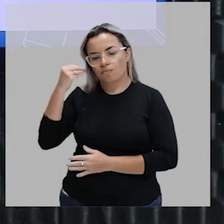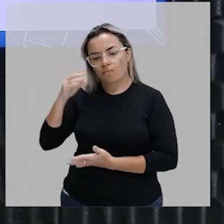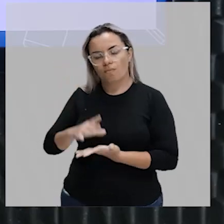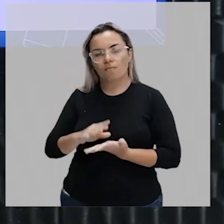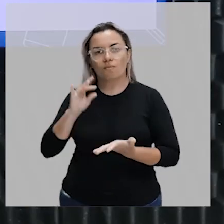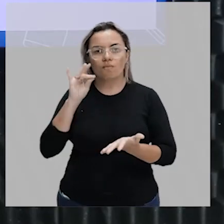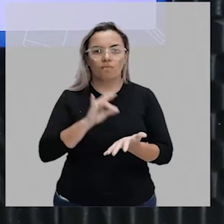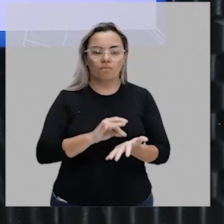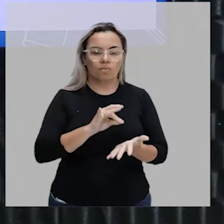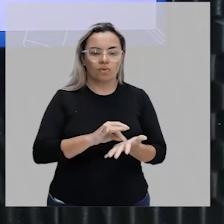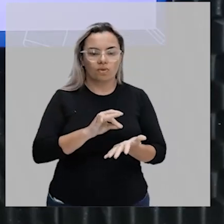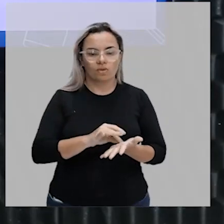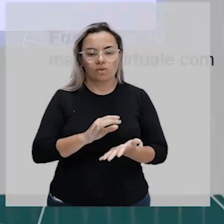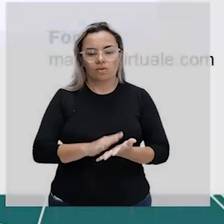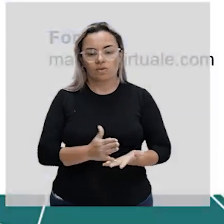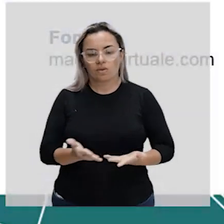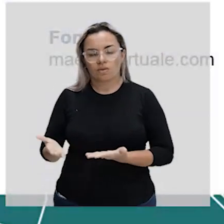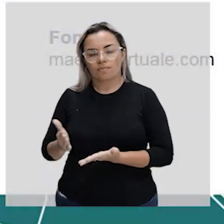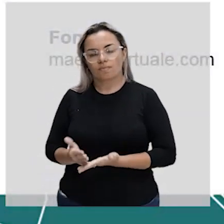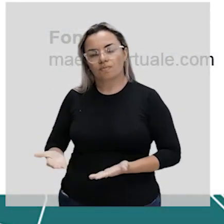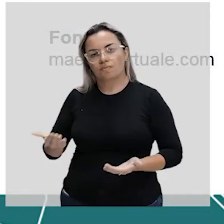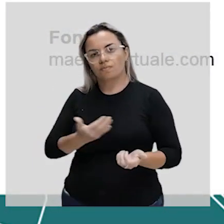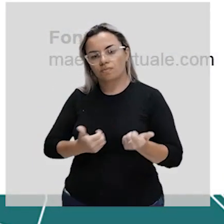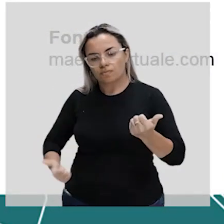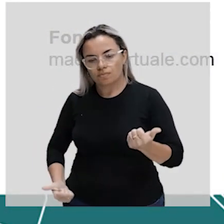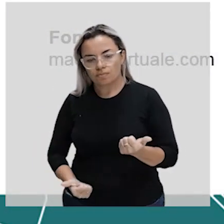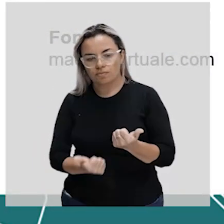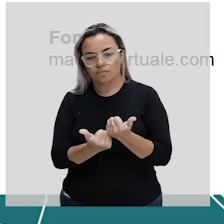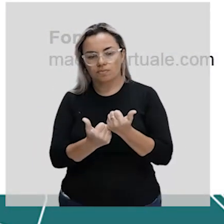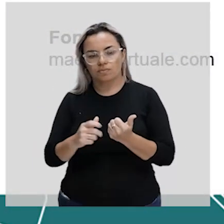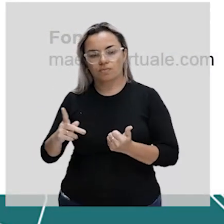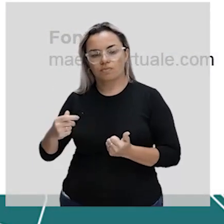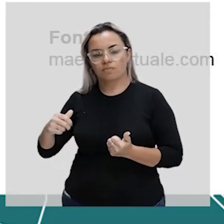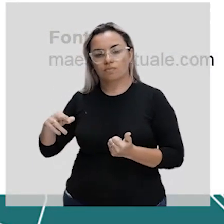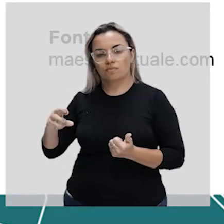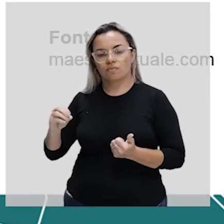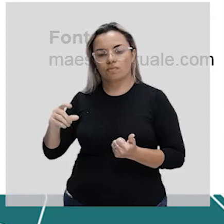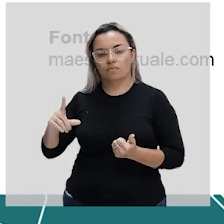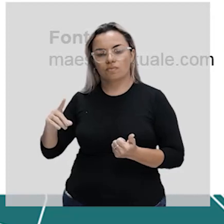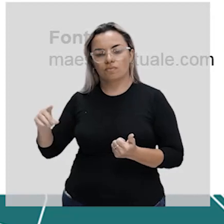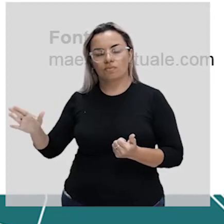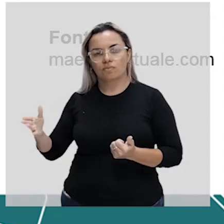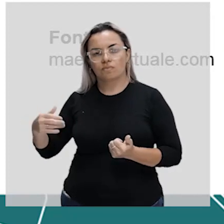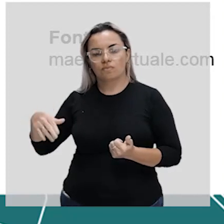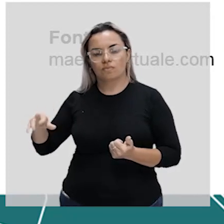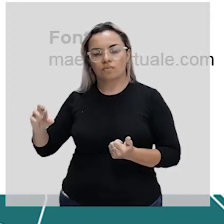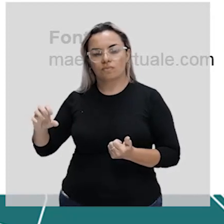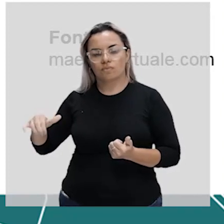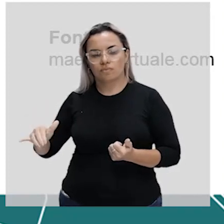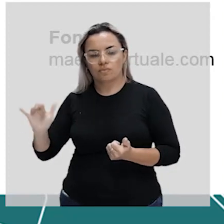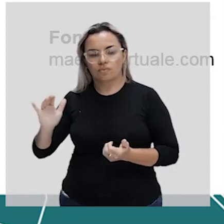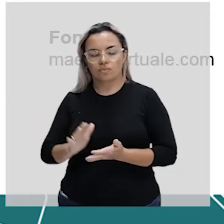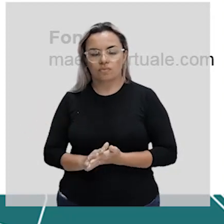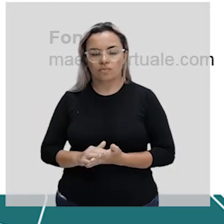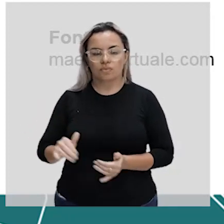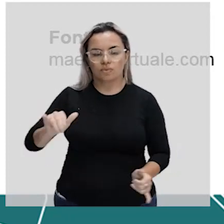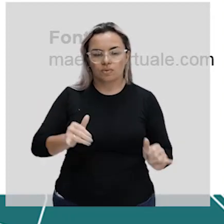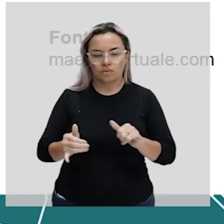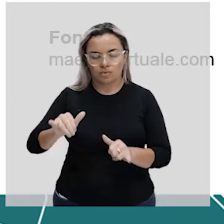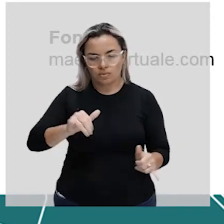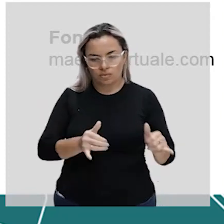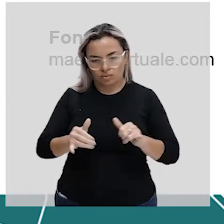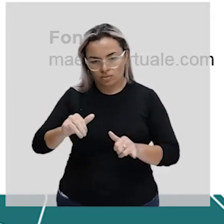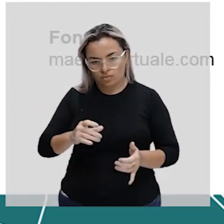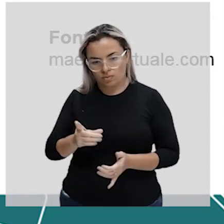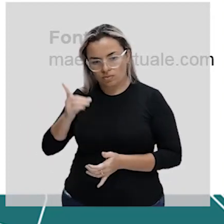né? E o colega dele, o Harold Urey, foi um químico americano, tá? Doutor pela Universidade de